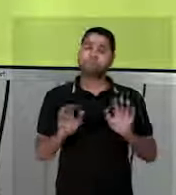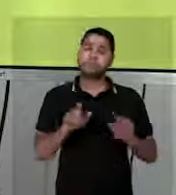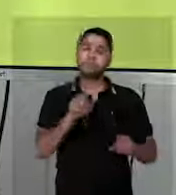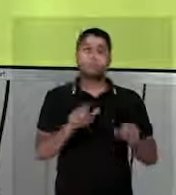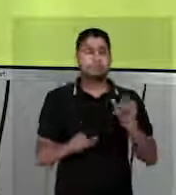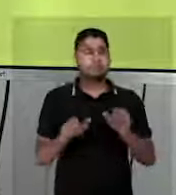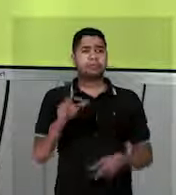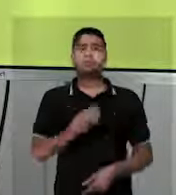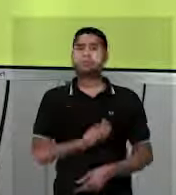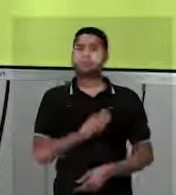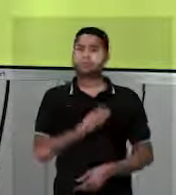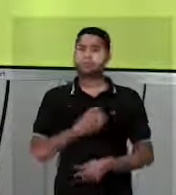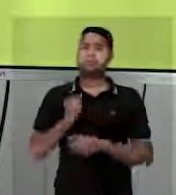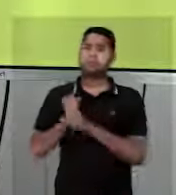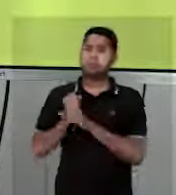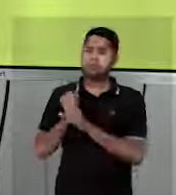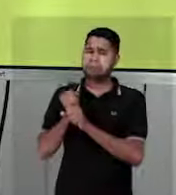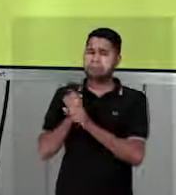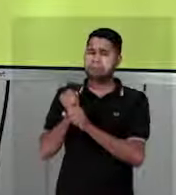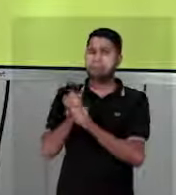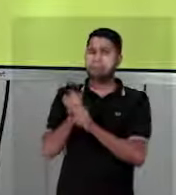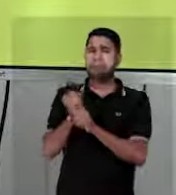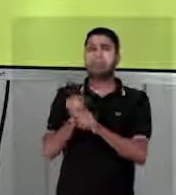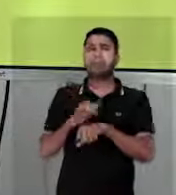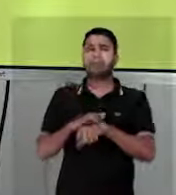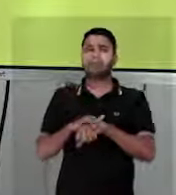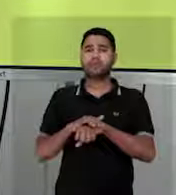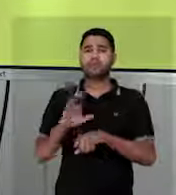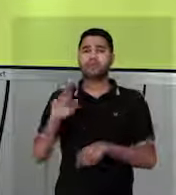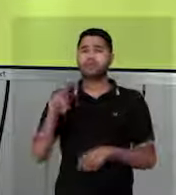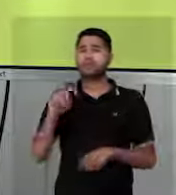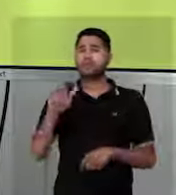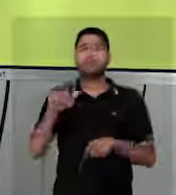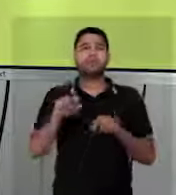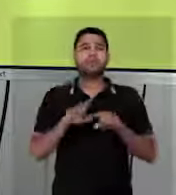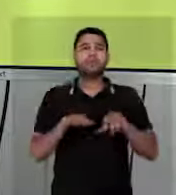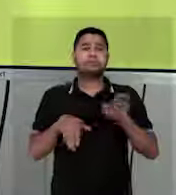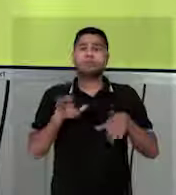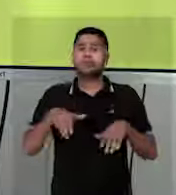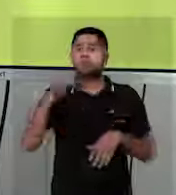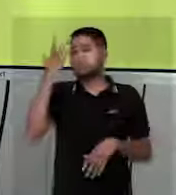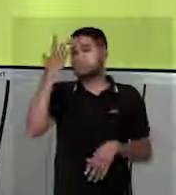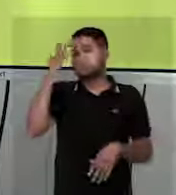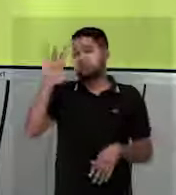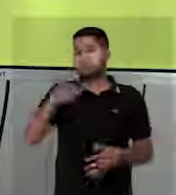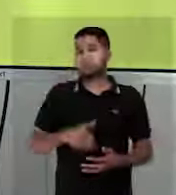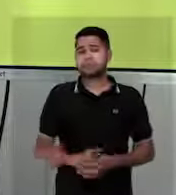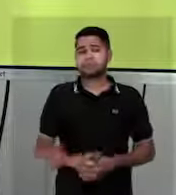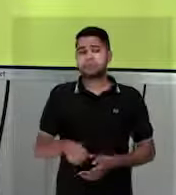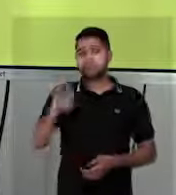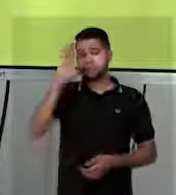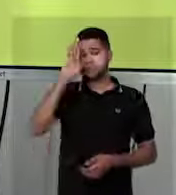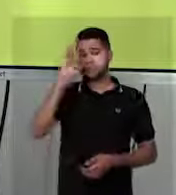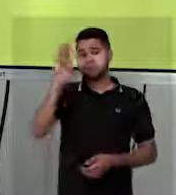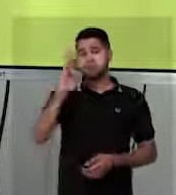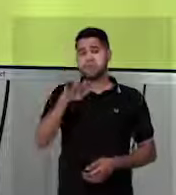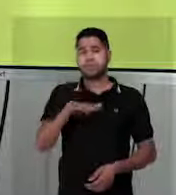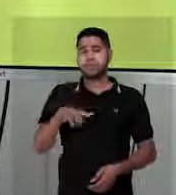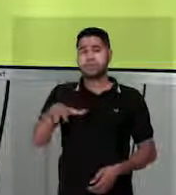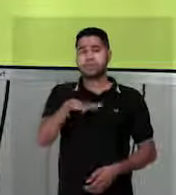que vivem muitos anos com a doença de Chagas, muitas vezes sem saber que tem a doença de Chagas, principalmente em